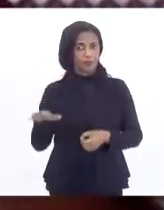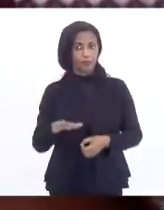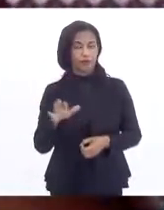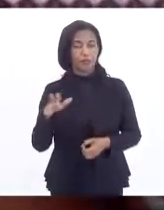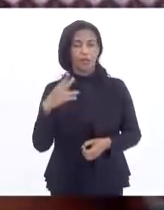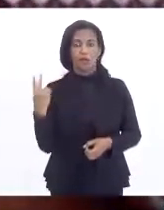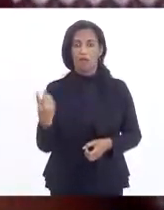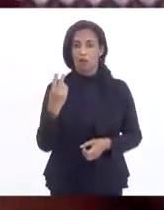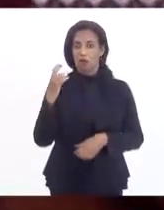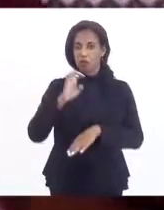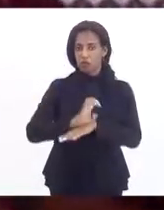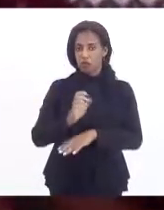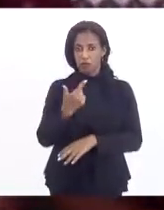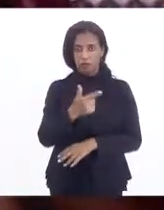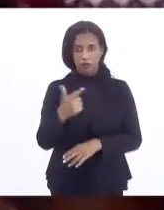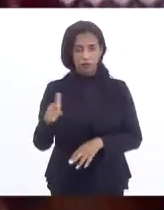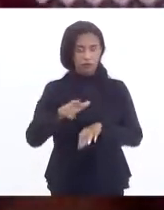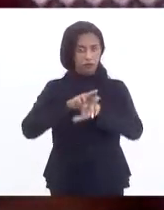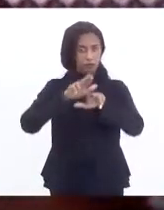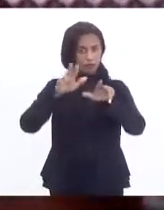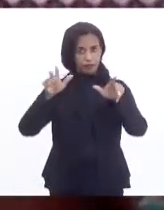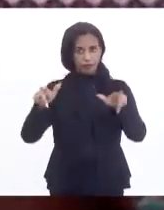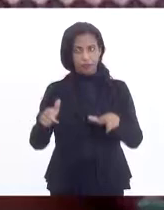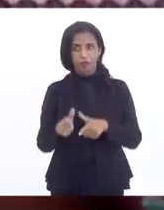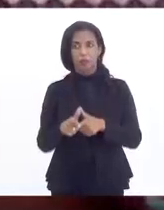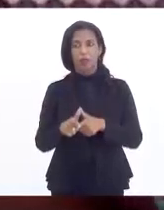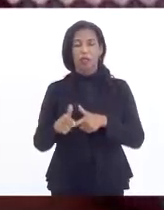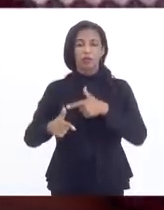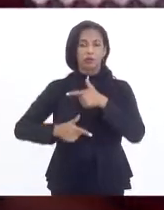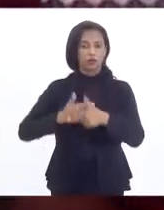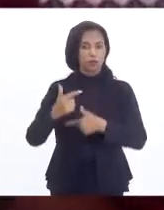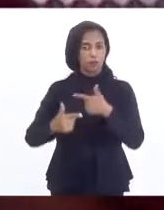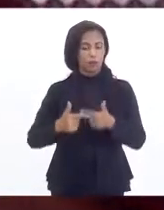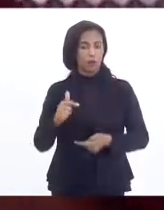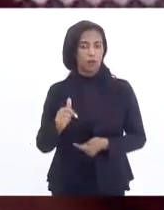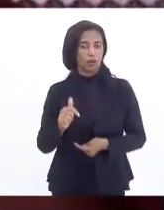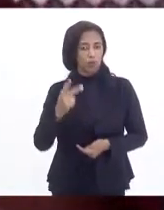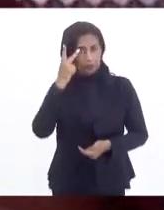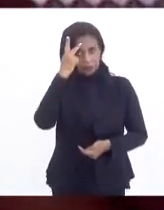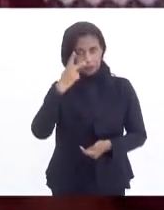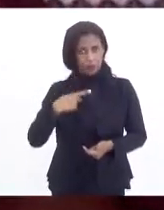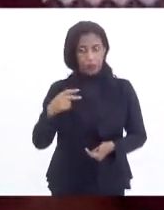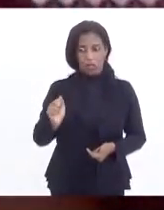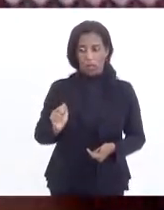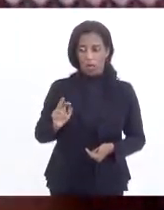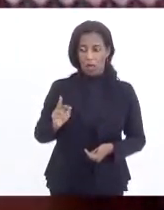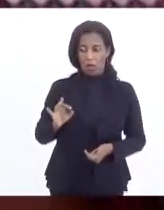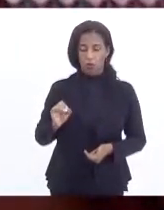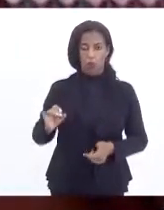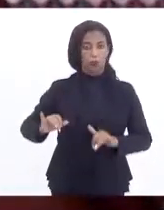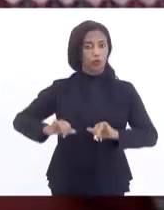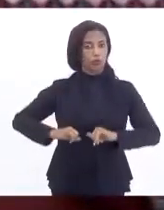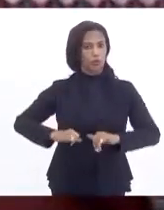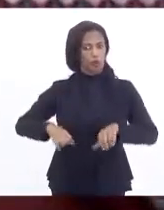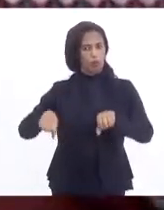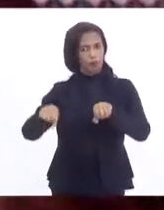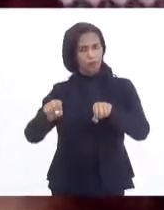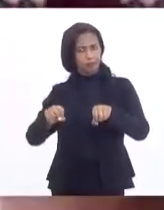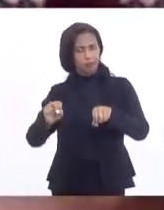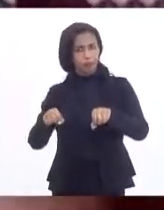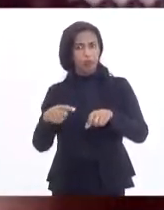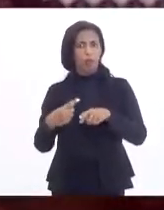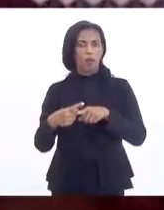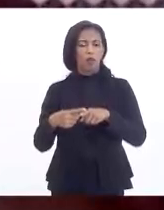pelo Estado. Em sua diversidade, trabalhadores e trabalhadoras autônomos motorizados sofrem com a precariedade, tanto